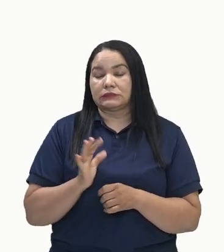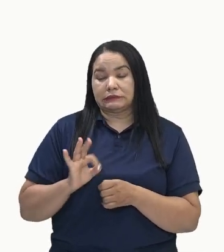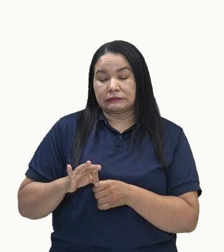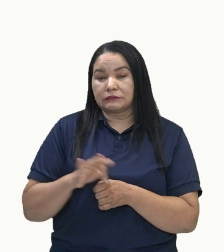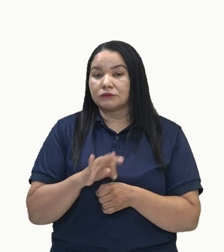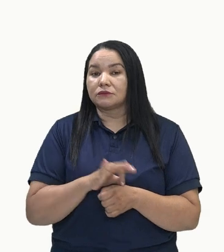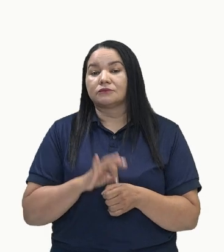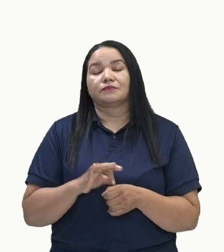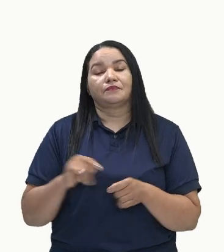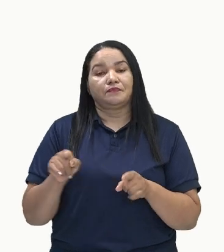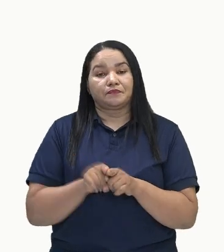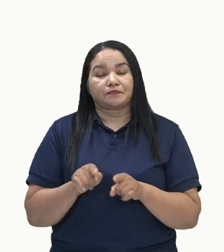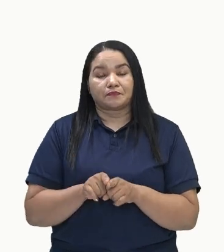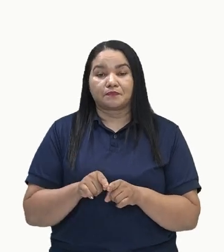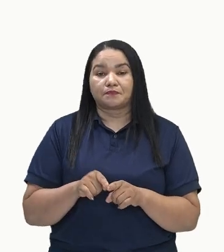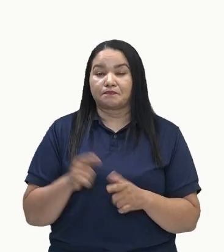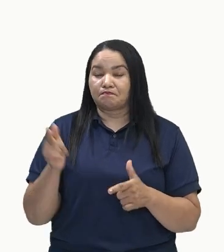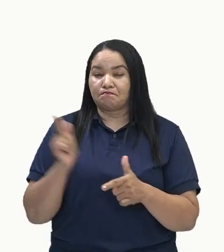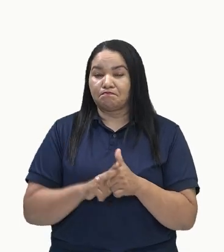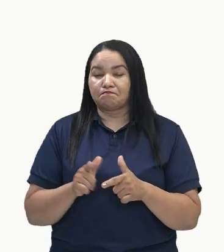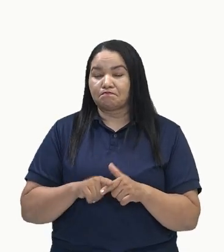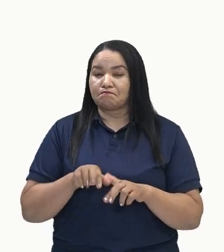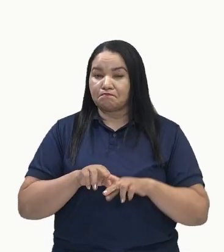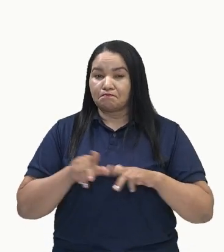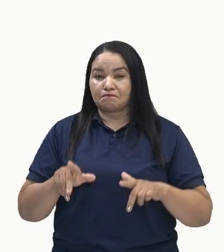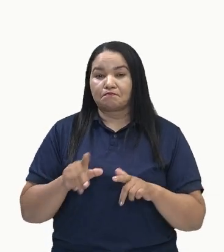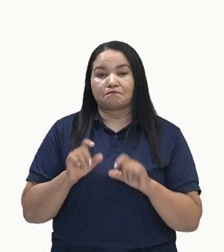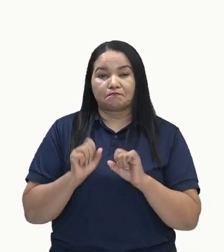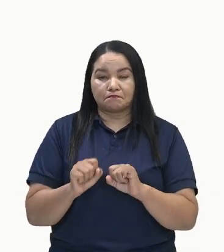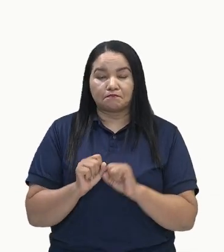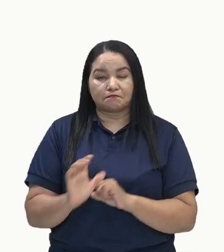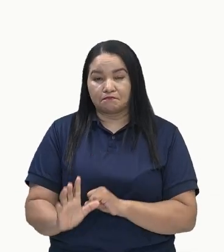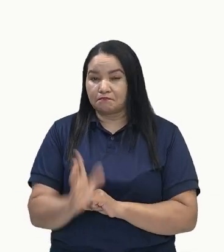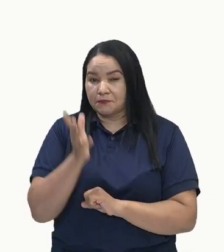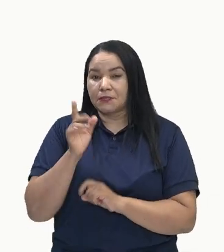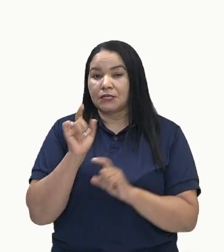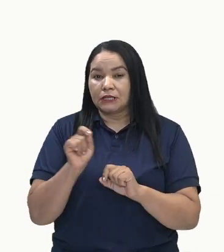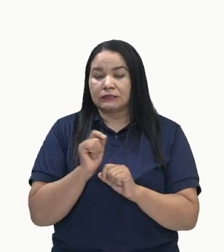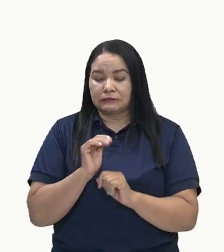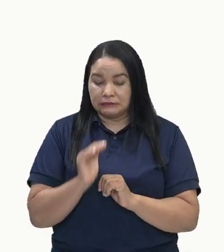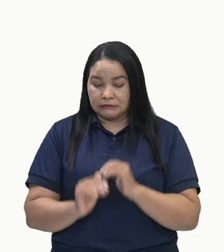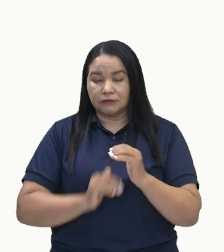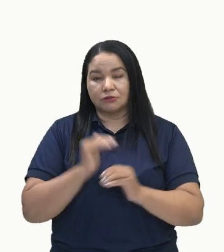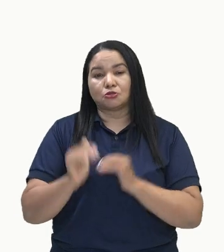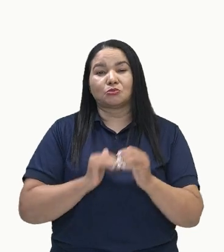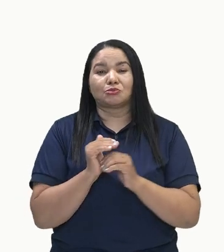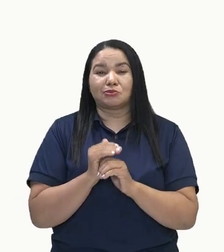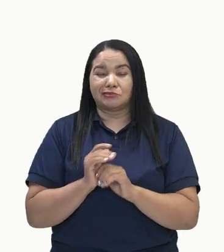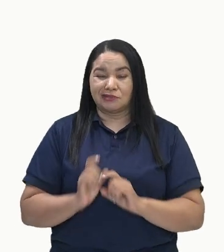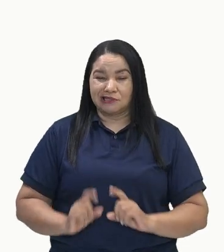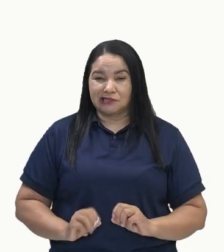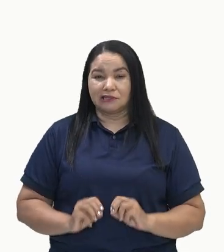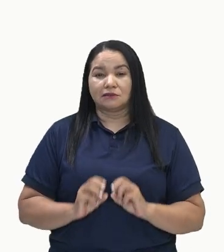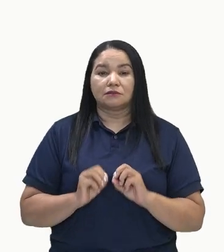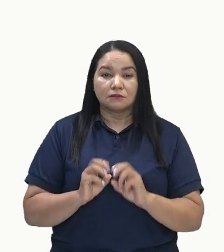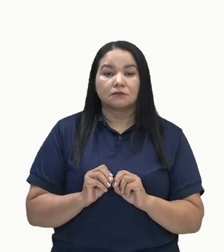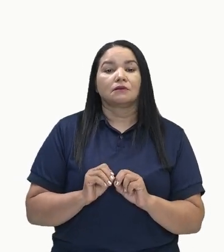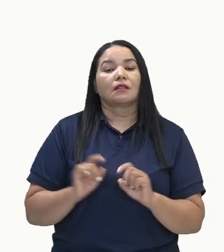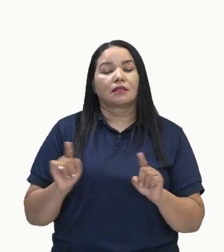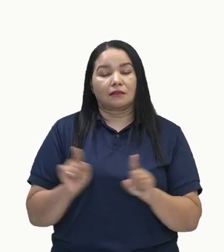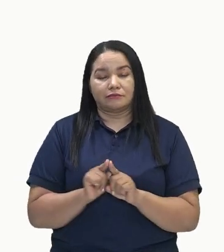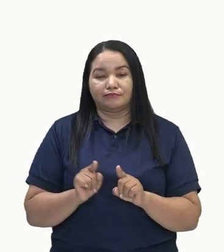no colo do útero propiciam o quê? O desenvolvimento do câncer, né? Então,